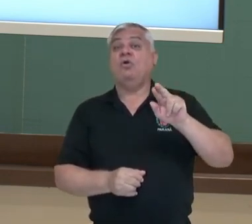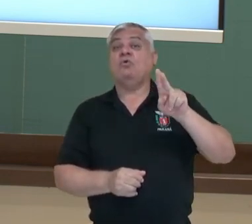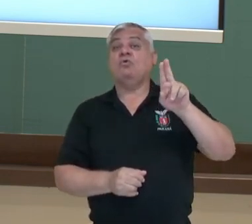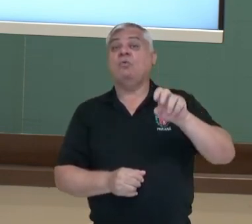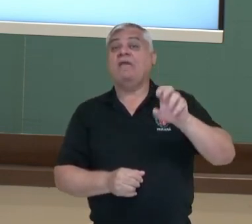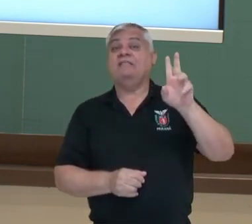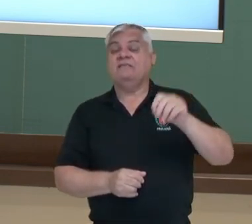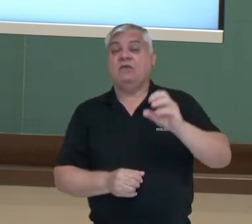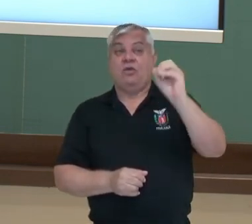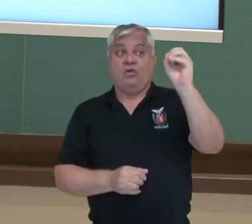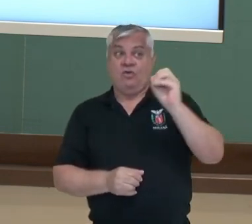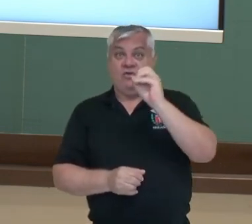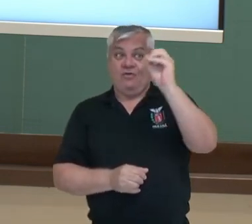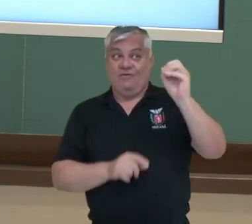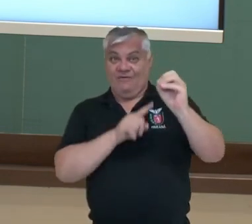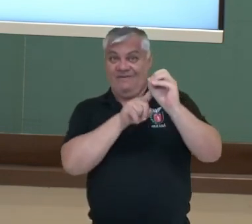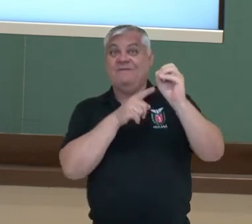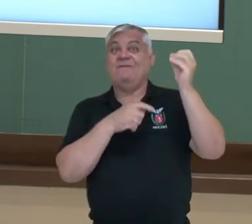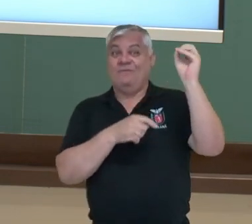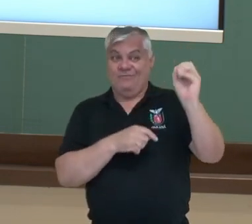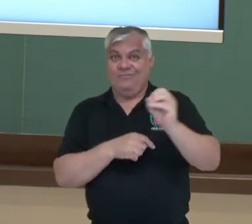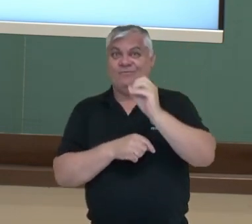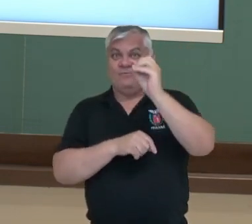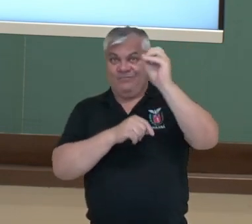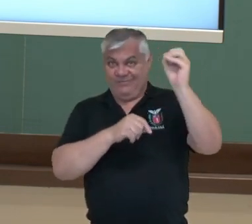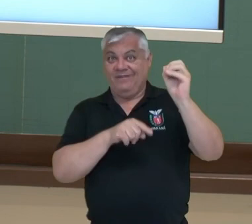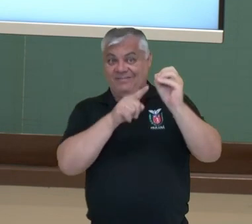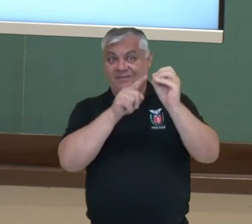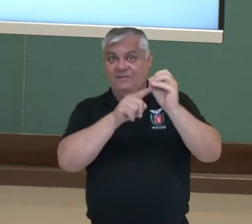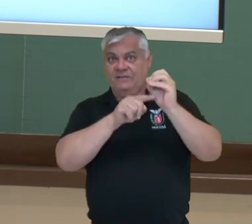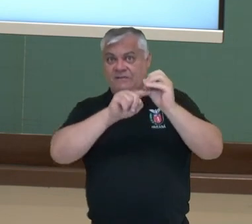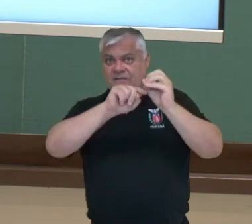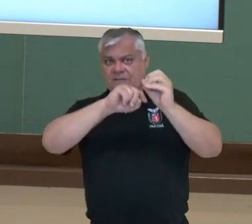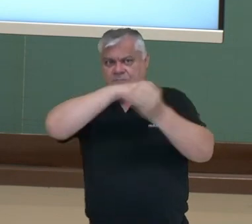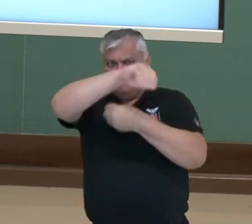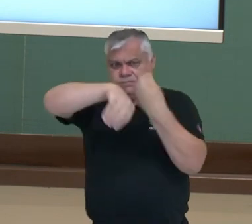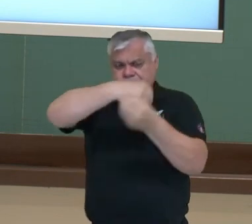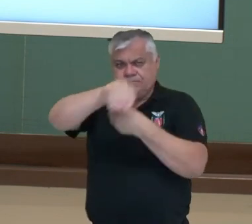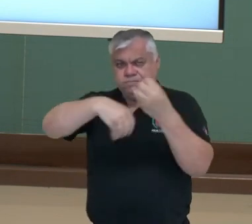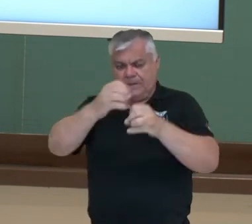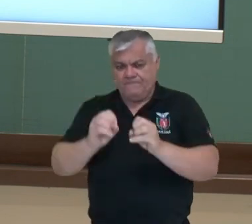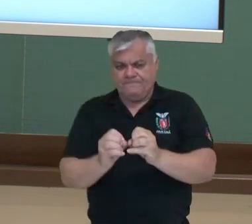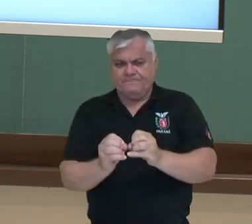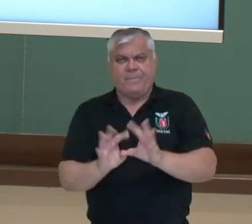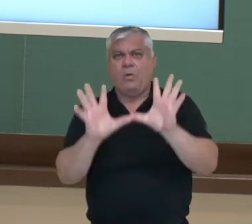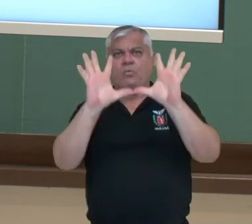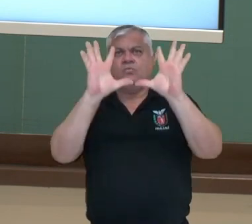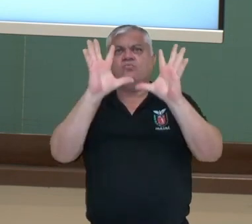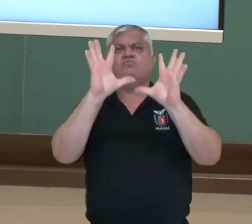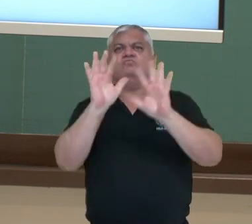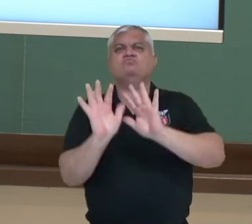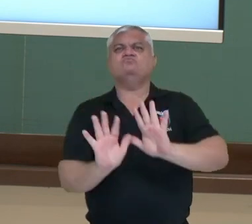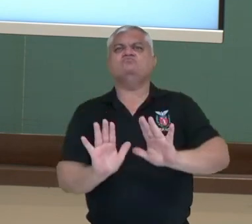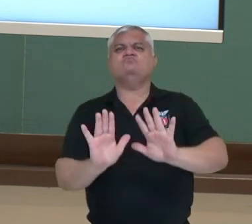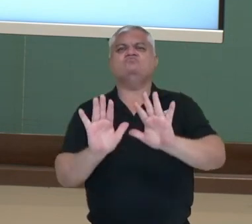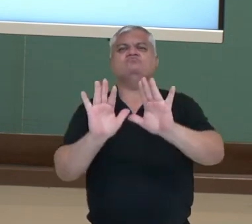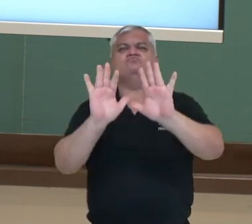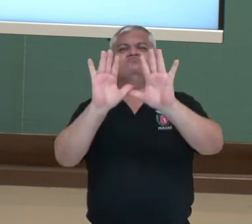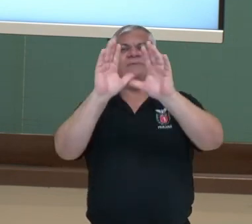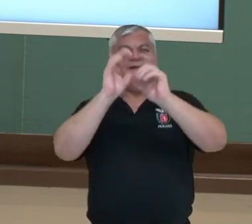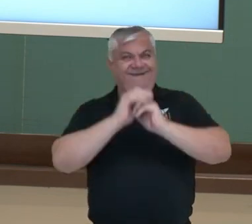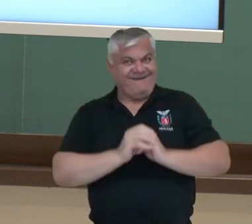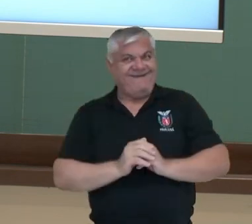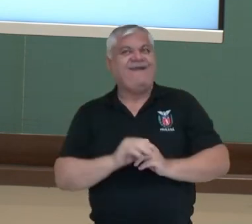é o oxigênio. Esses dois compostos reagem entre si para produzir gás carbônico, água,